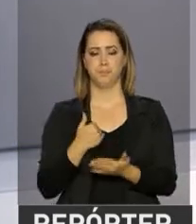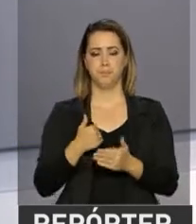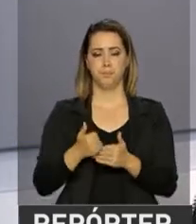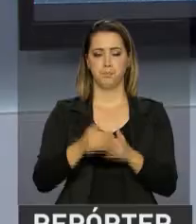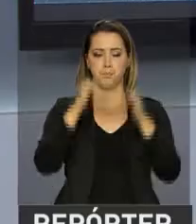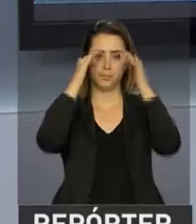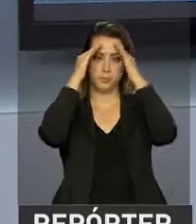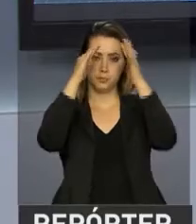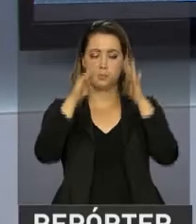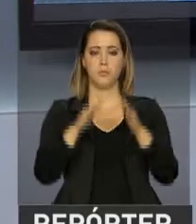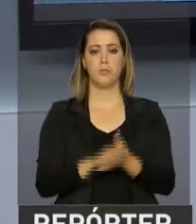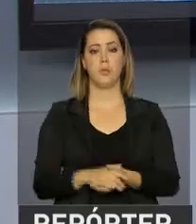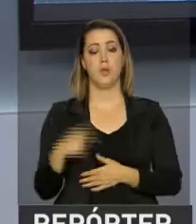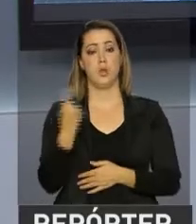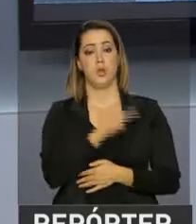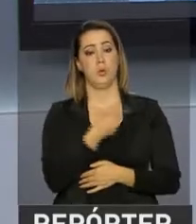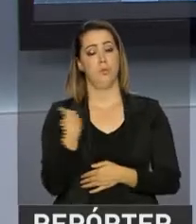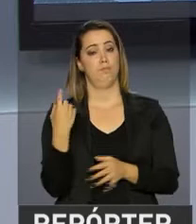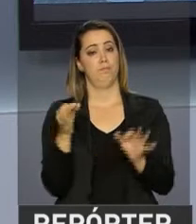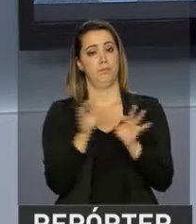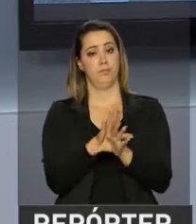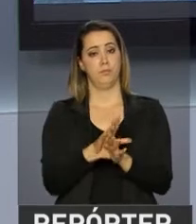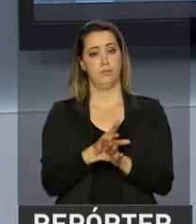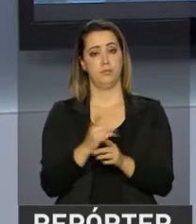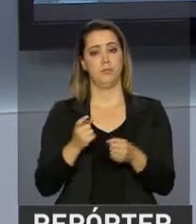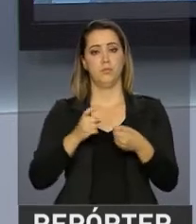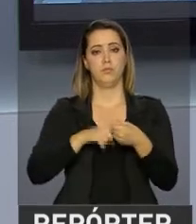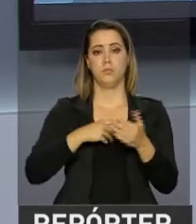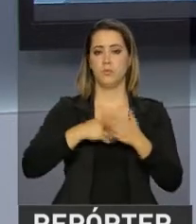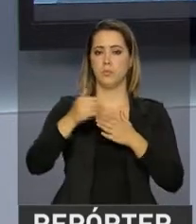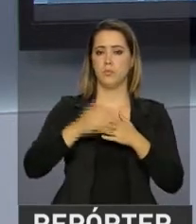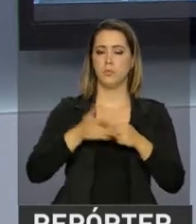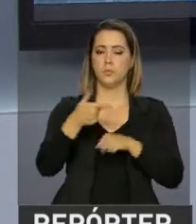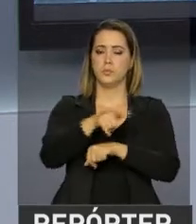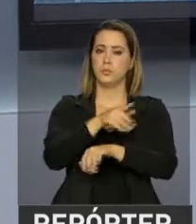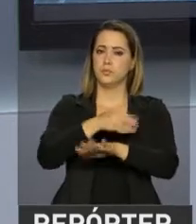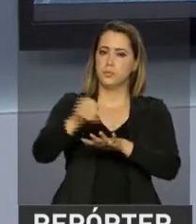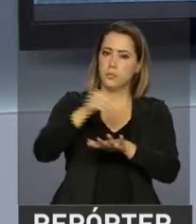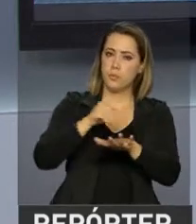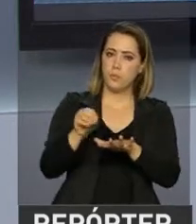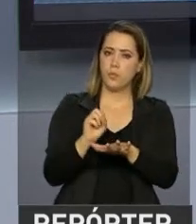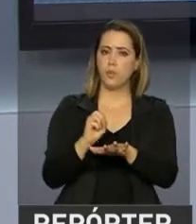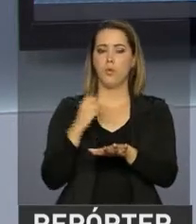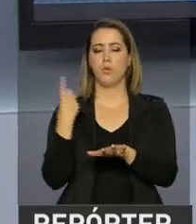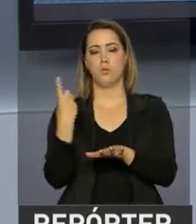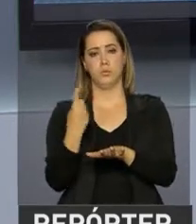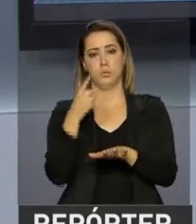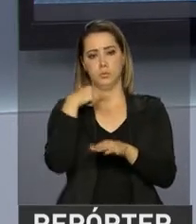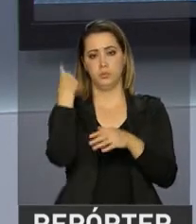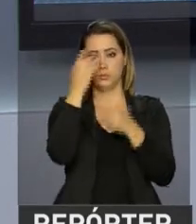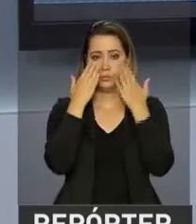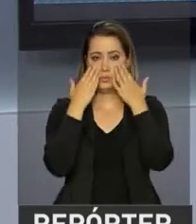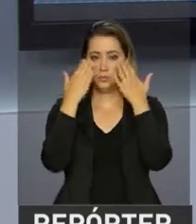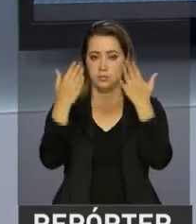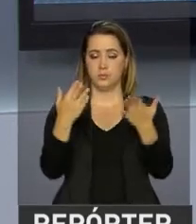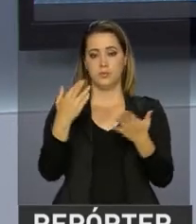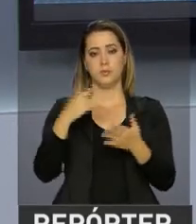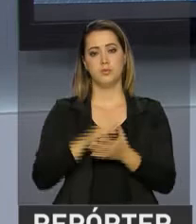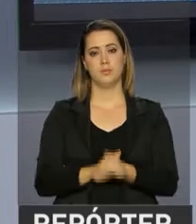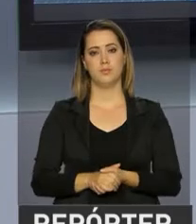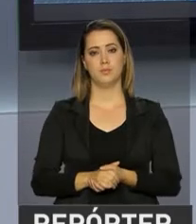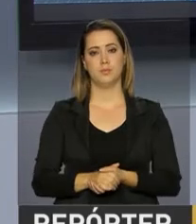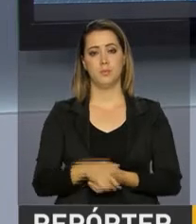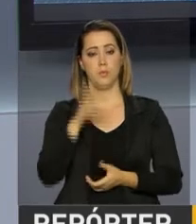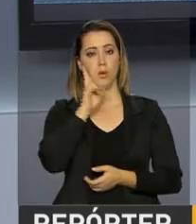governo o repórter nbr fica por aqui voltamos a qualquer momento com outras informações ou em uma hora na nossa próxima